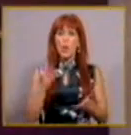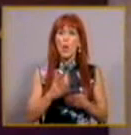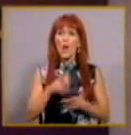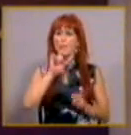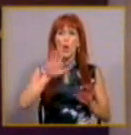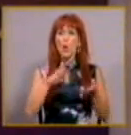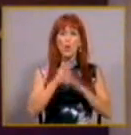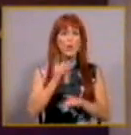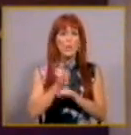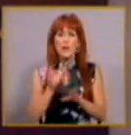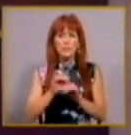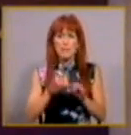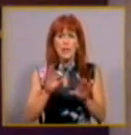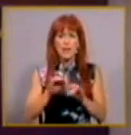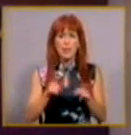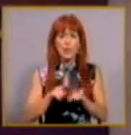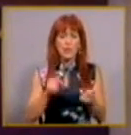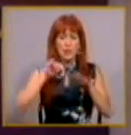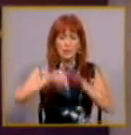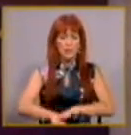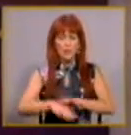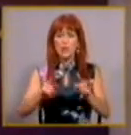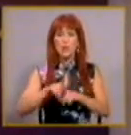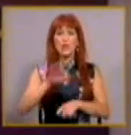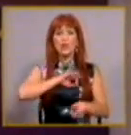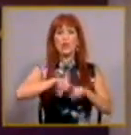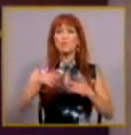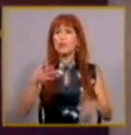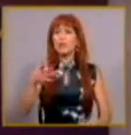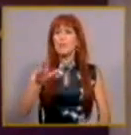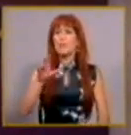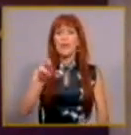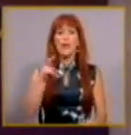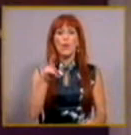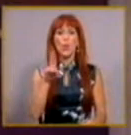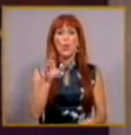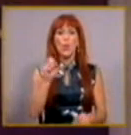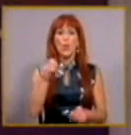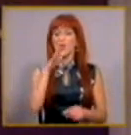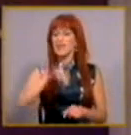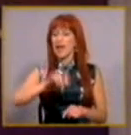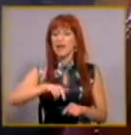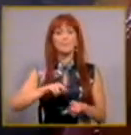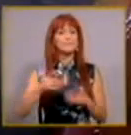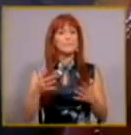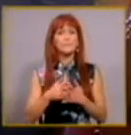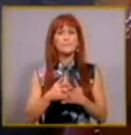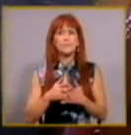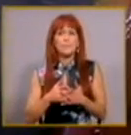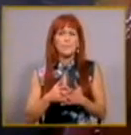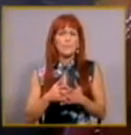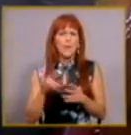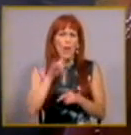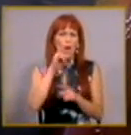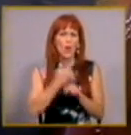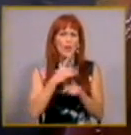possível continuarmos mais neste rumo de afundamento, porque o Sr. Deputado Hugo Soares dizia aqui que há